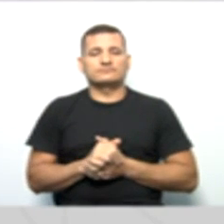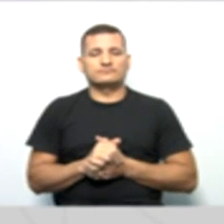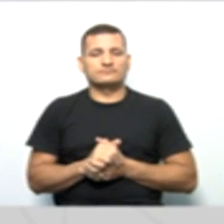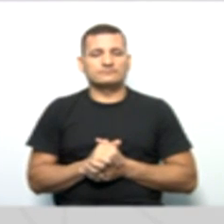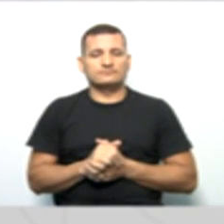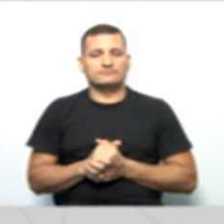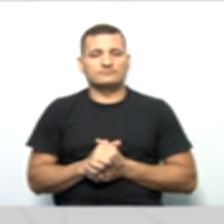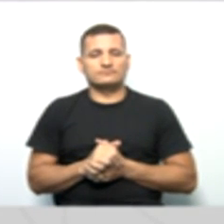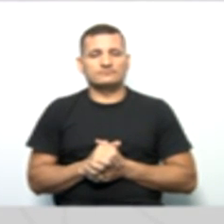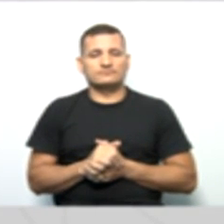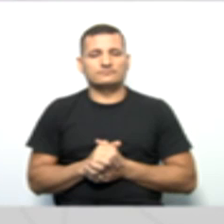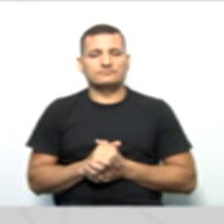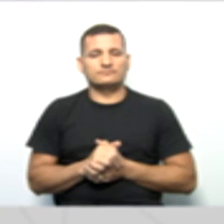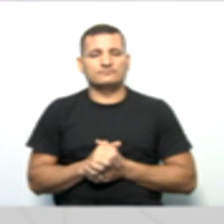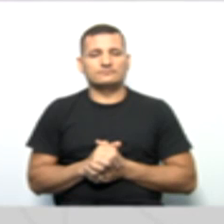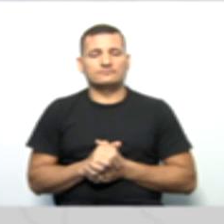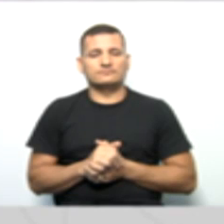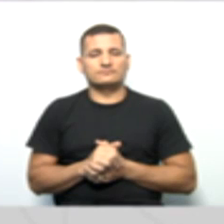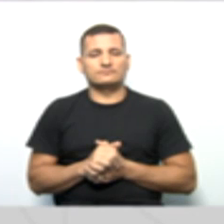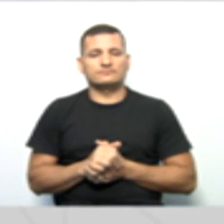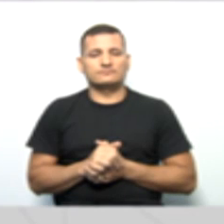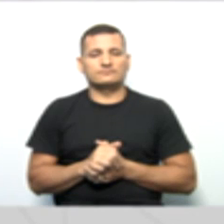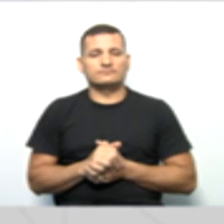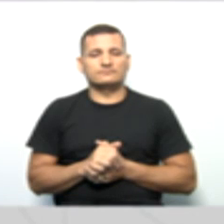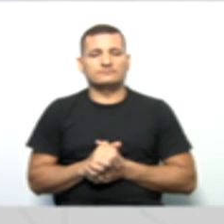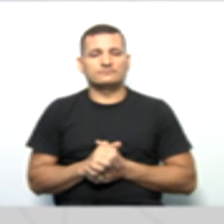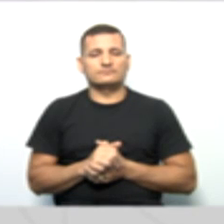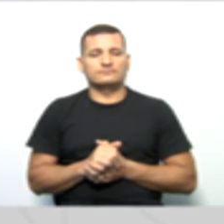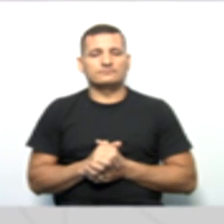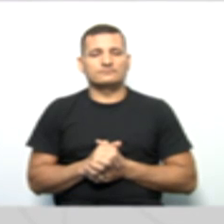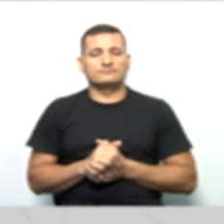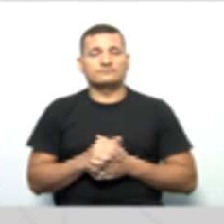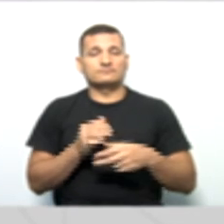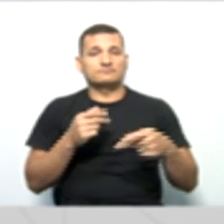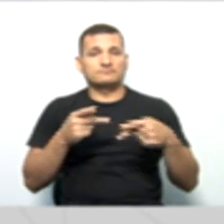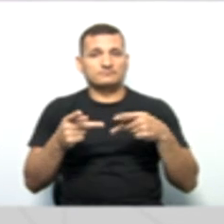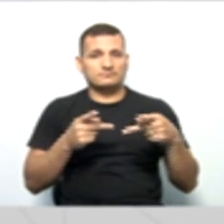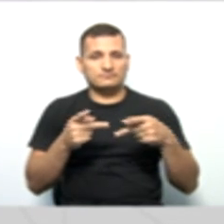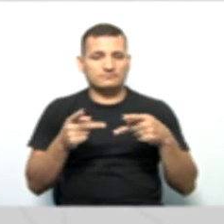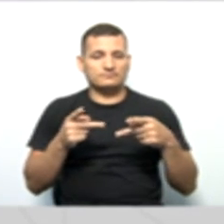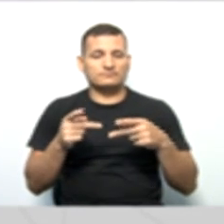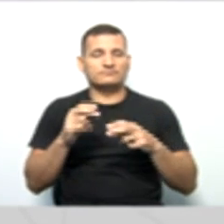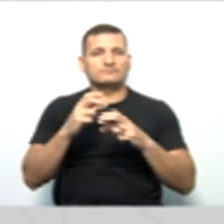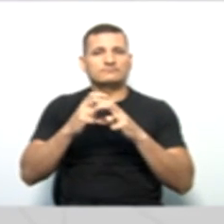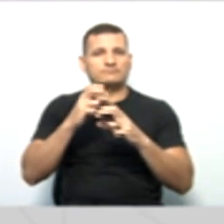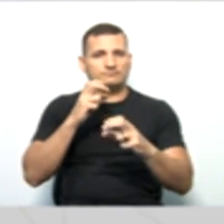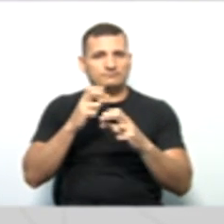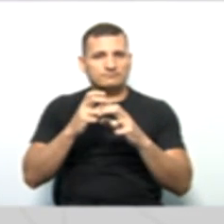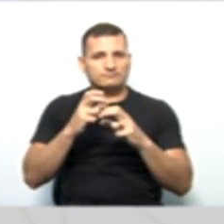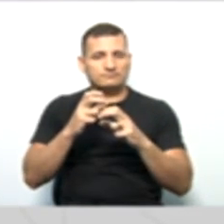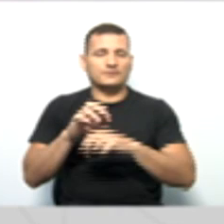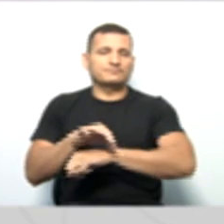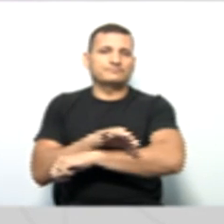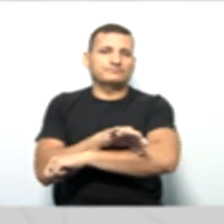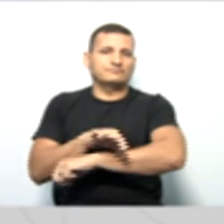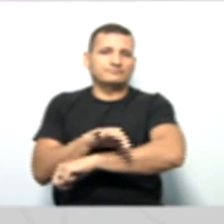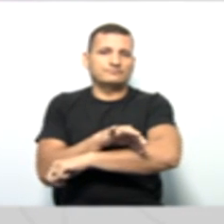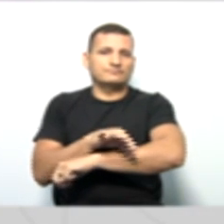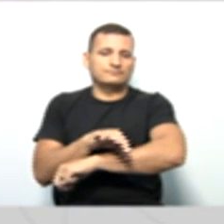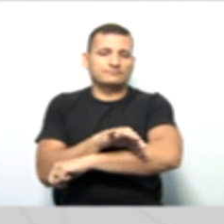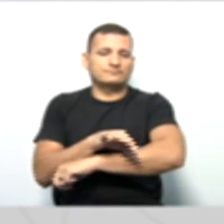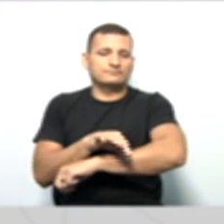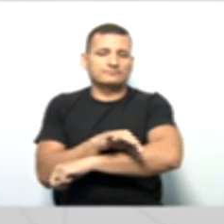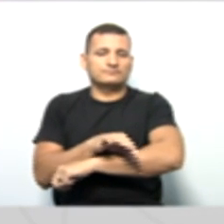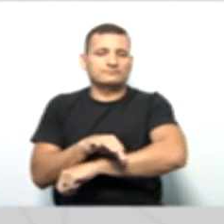as classes que eu vou criar dentro do meu sistema. Ele vai ter um projeto arquitetural, tá bom? A gente já falou aqui da